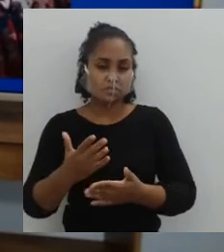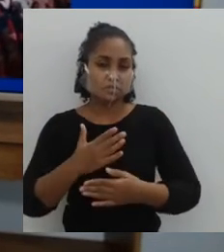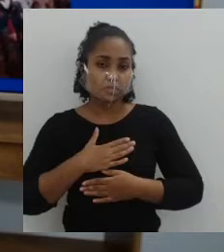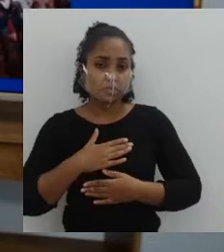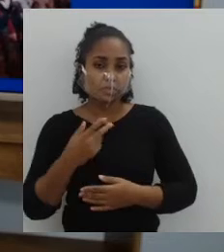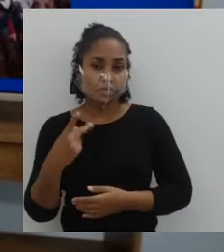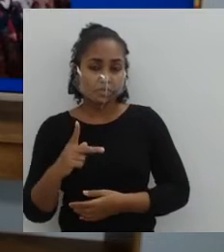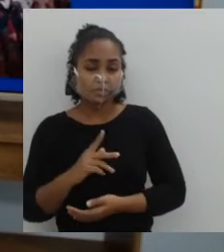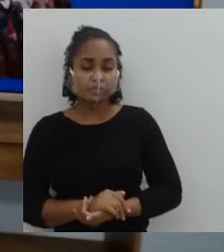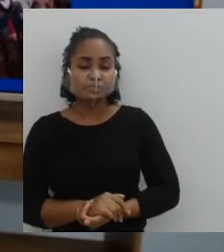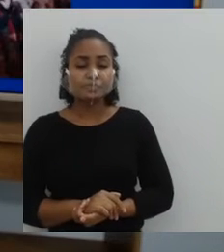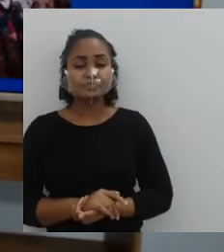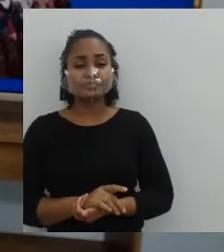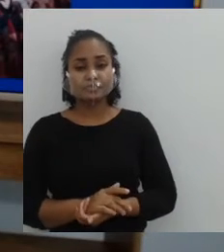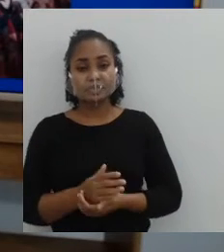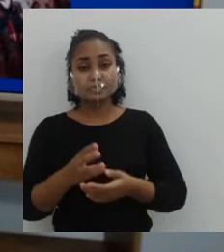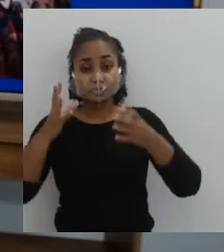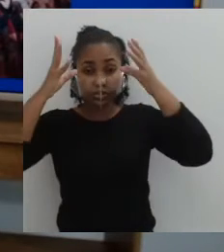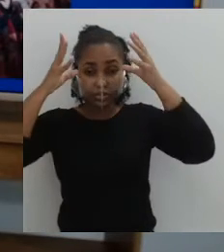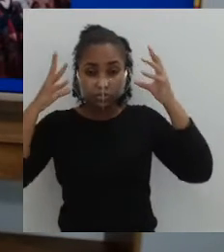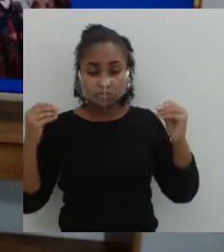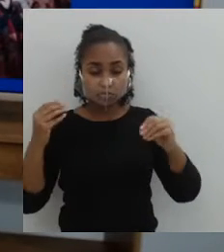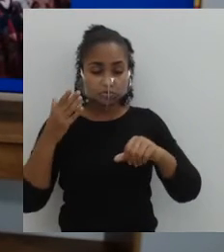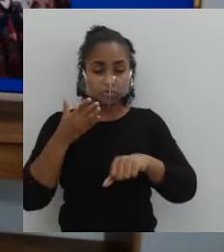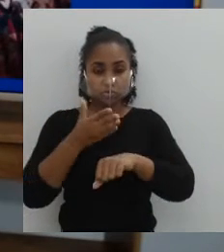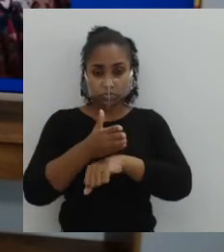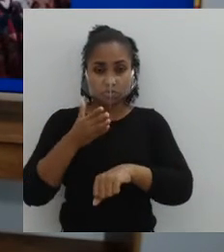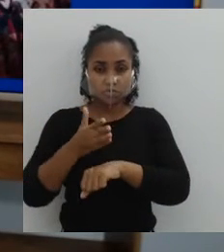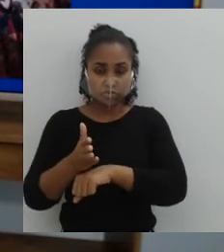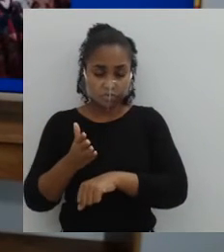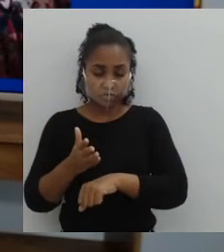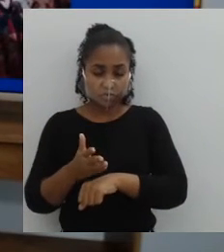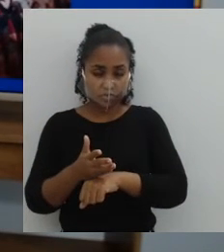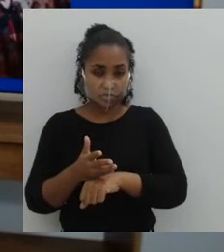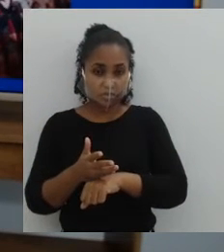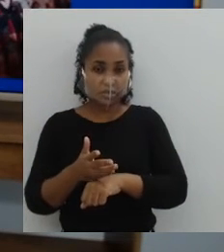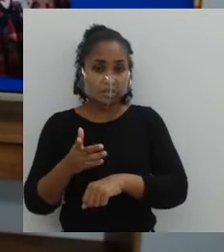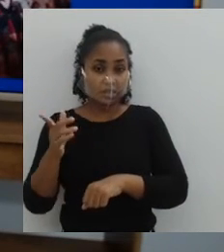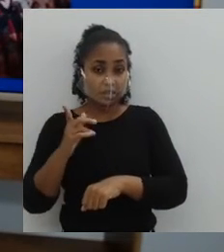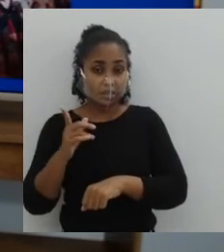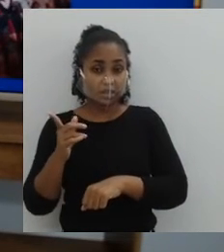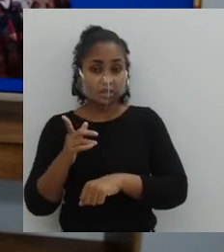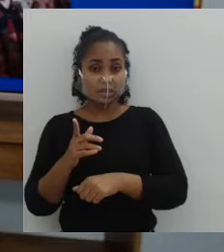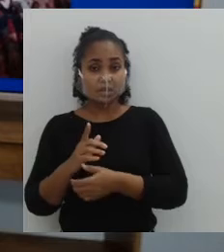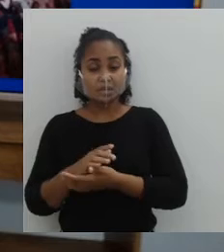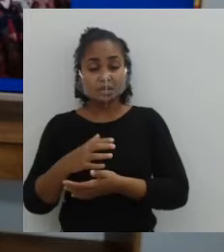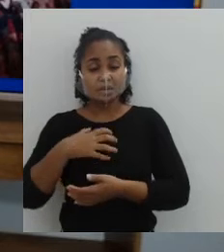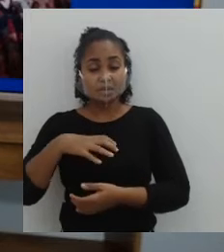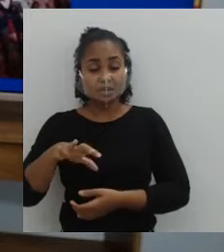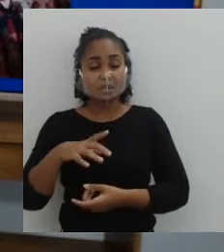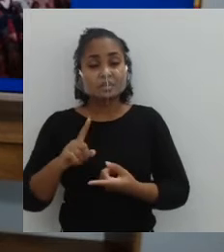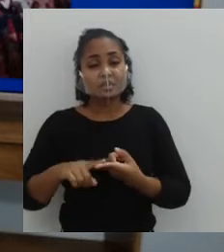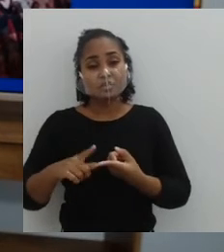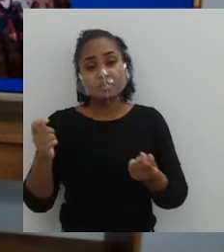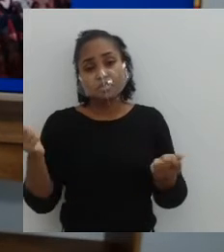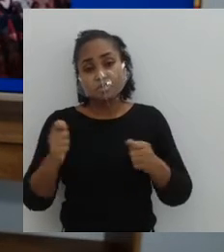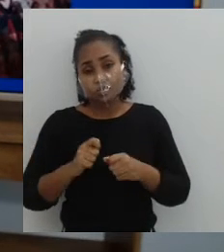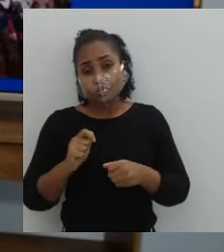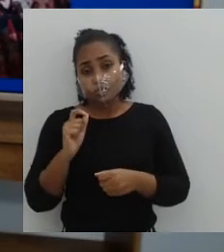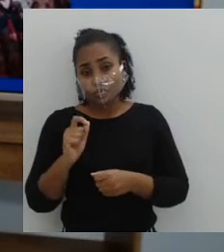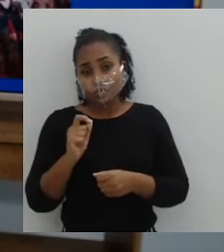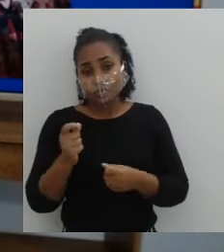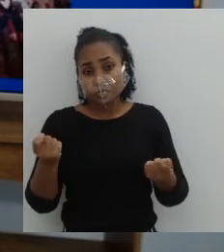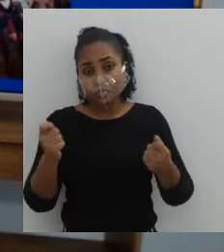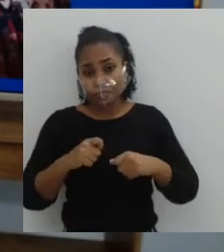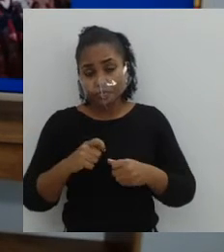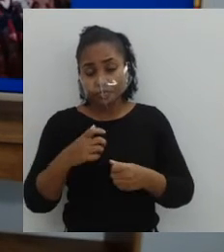os holandeses invadem, a princípio, a Bahia, né? No primeiro momento, os holandeses vêm e invadem